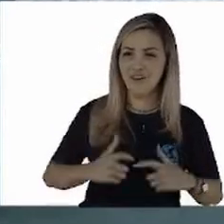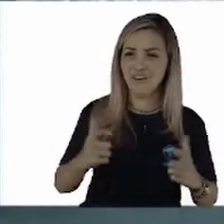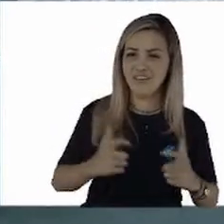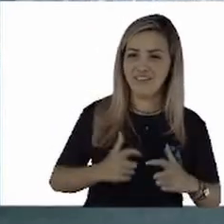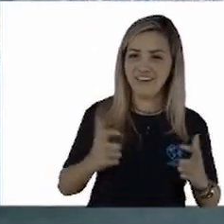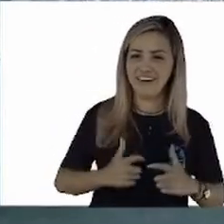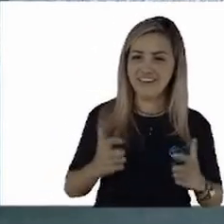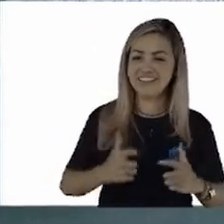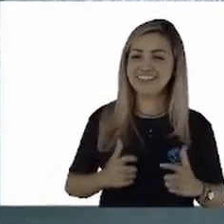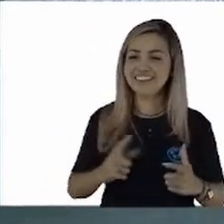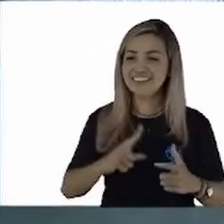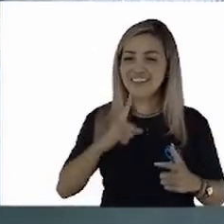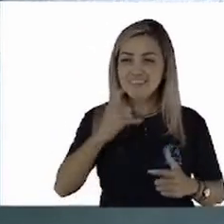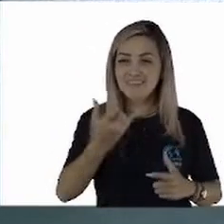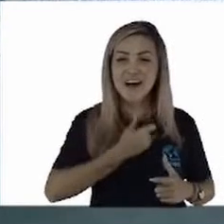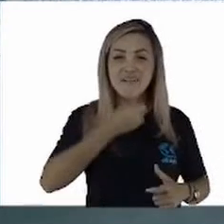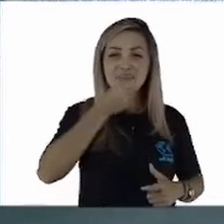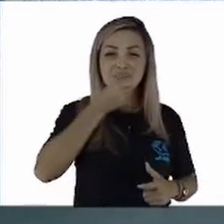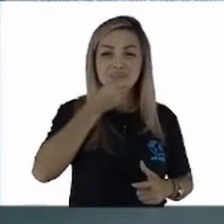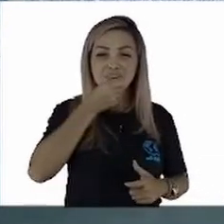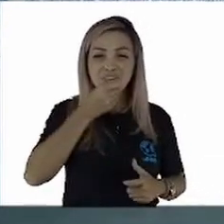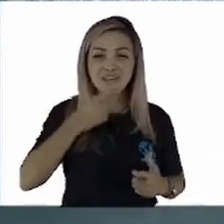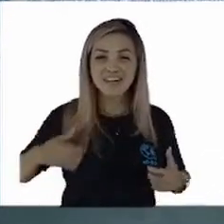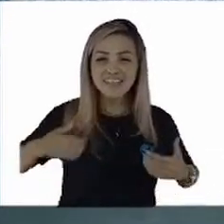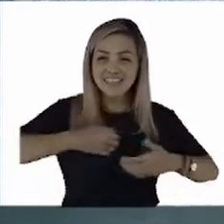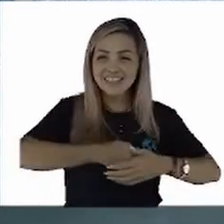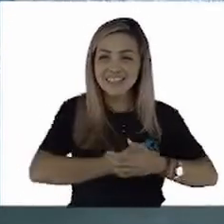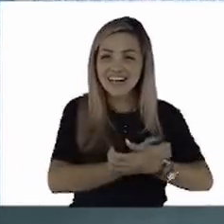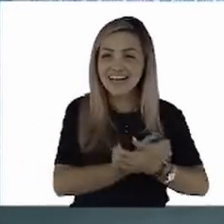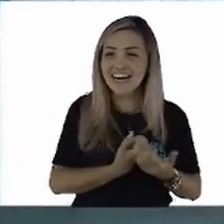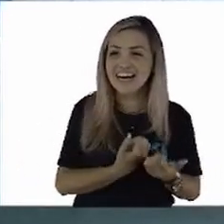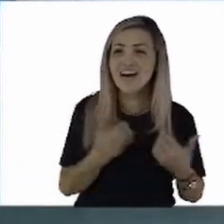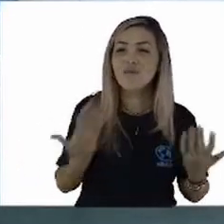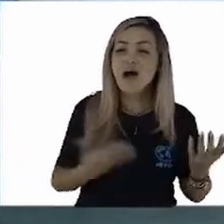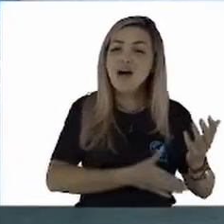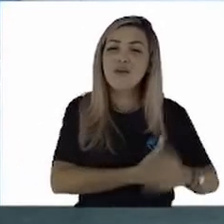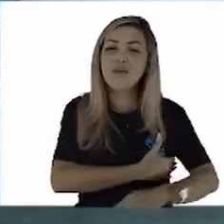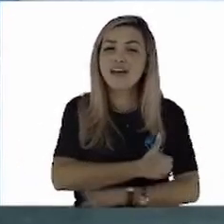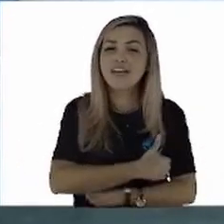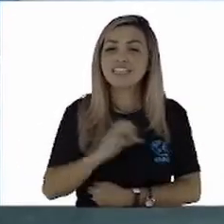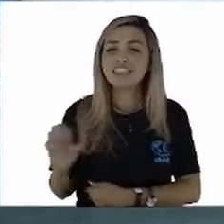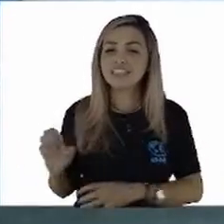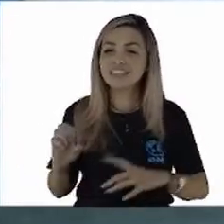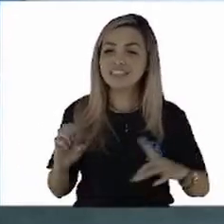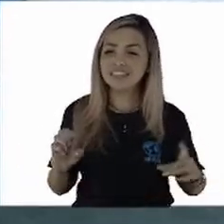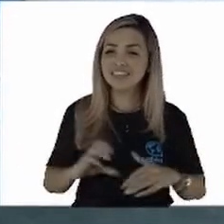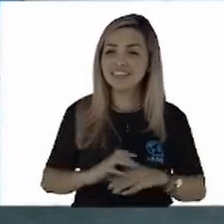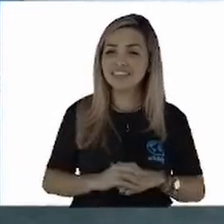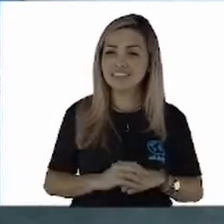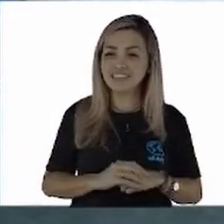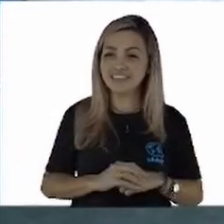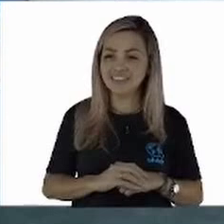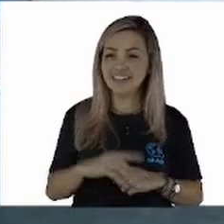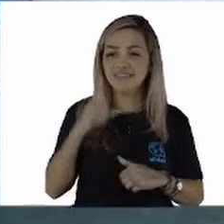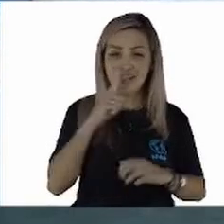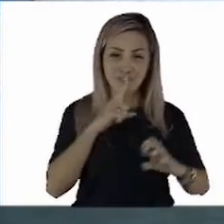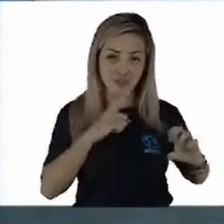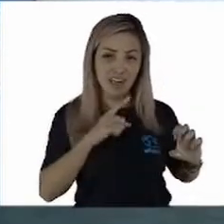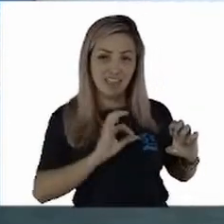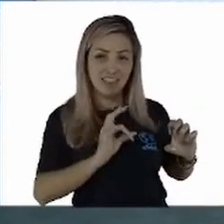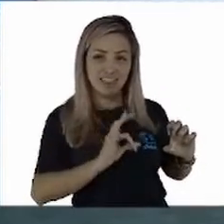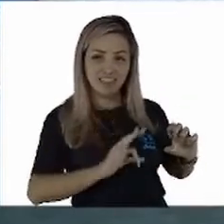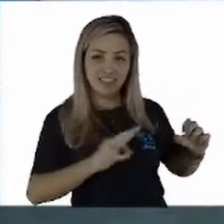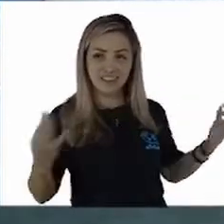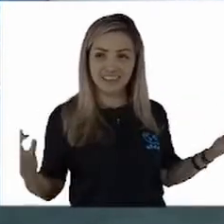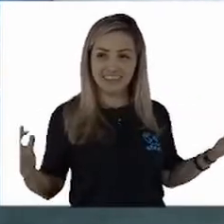Hugo? Fala aí no microfone. Tá no seu braço. Mas de que lado, qual braço? Esquerdo ou direito? Seu esquerdo. Esquerdo? Seu